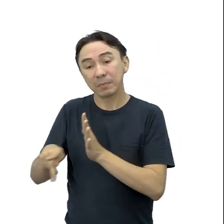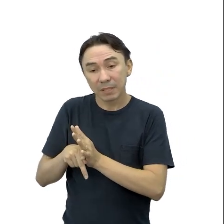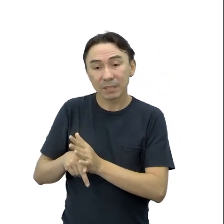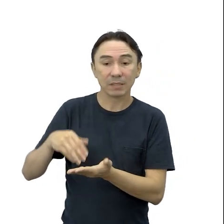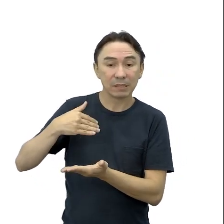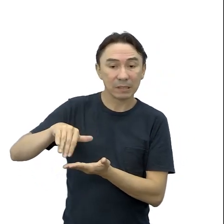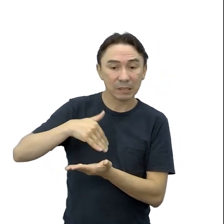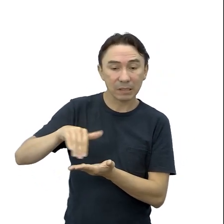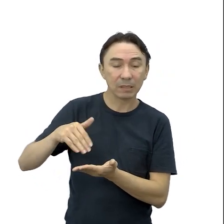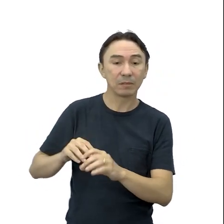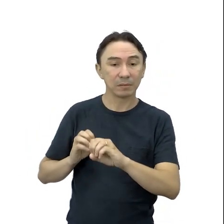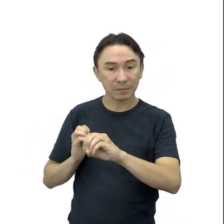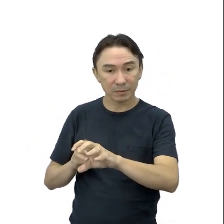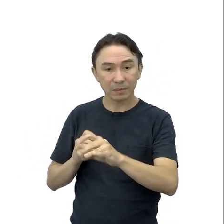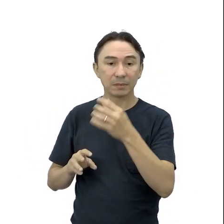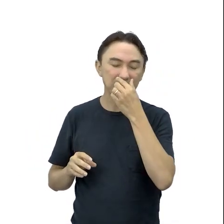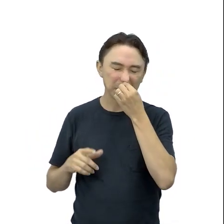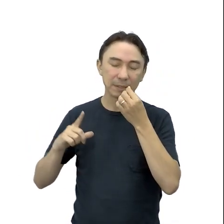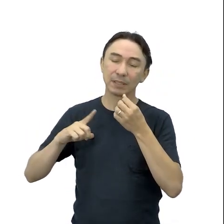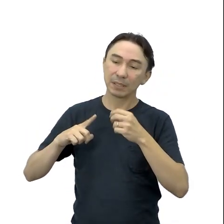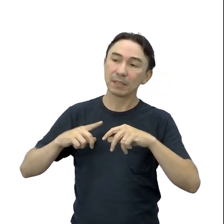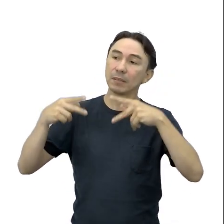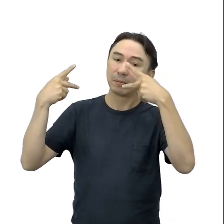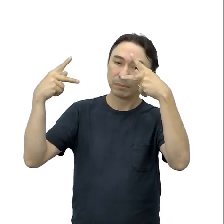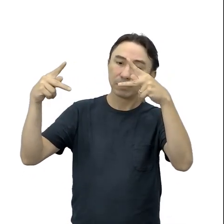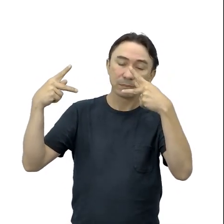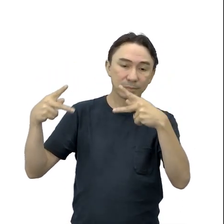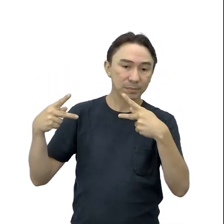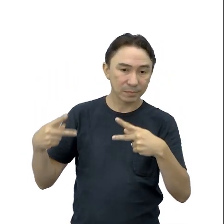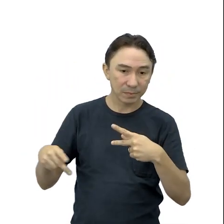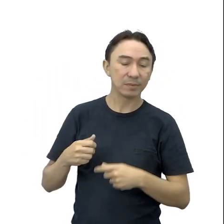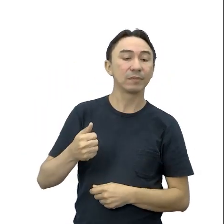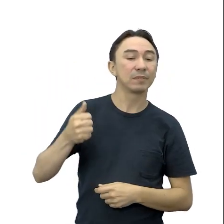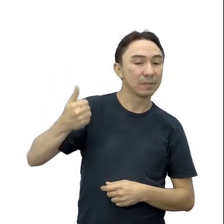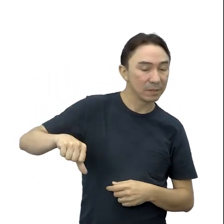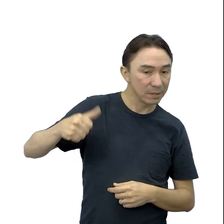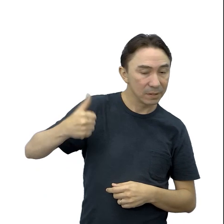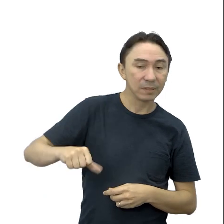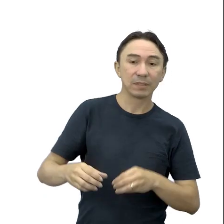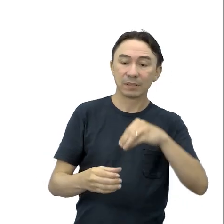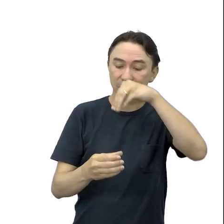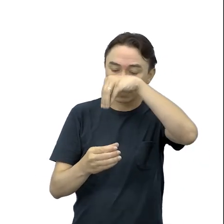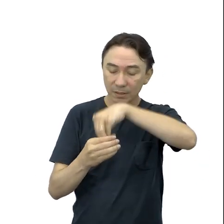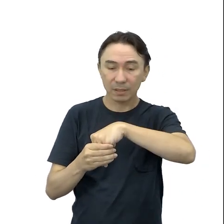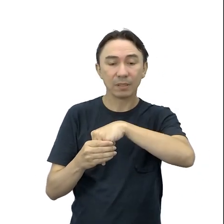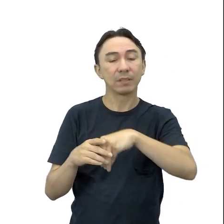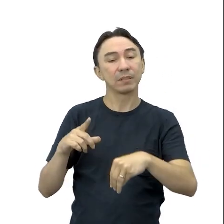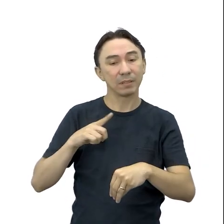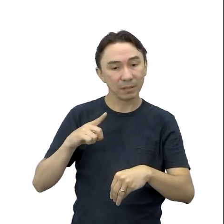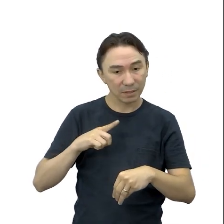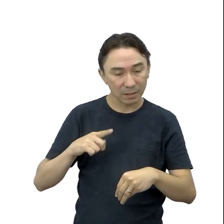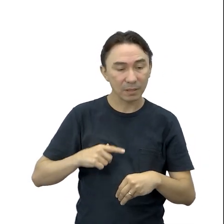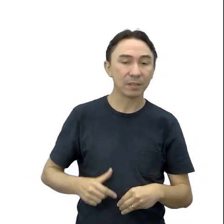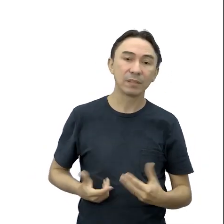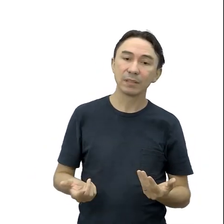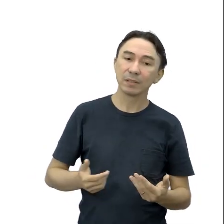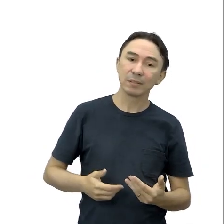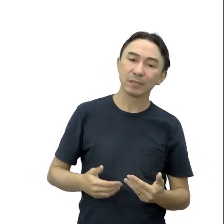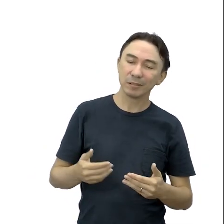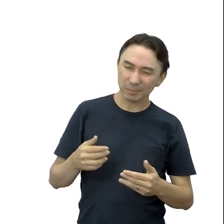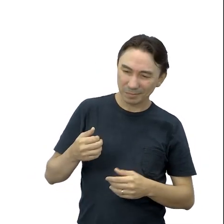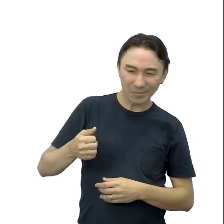de avaliação, chamada Plataforma São Paulo. Lá dentro nós temos a avaliação de entrada de 2021,